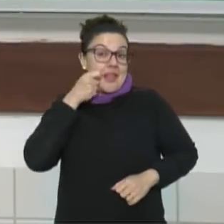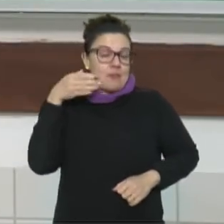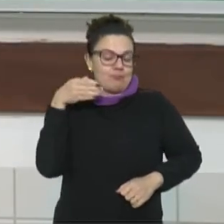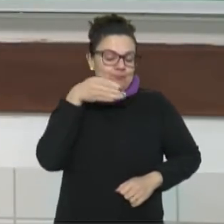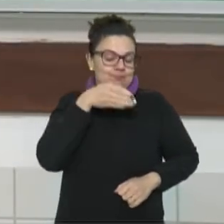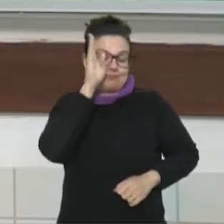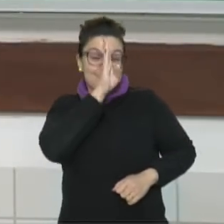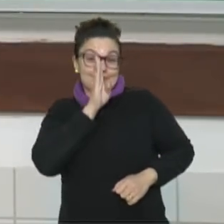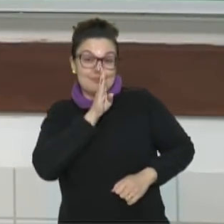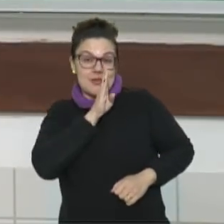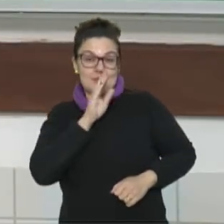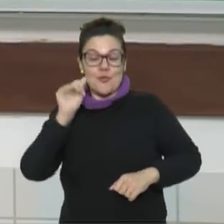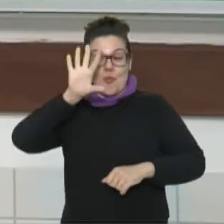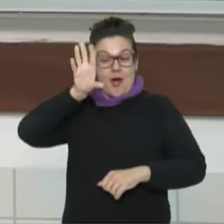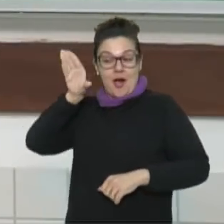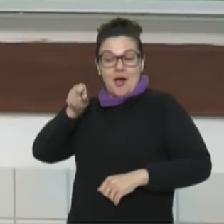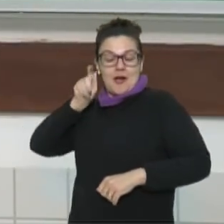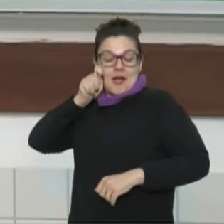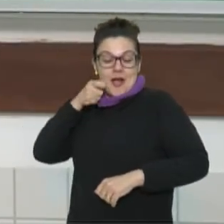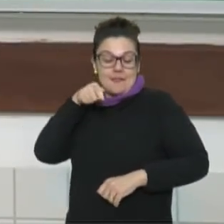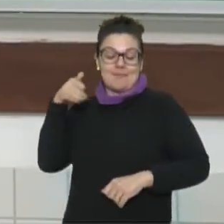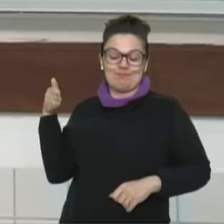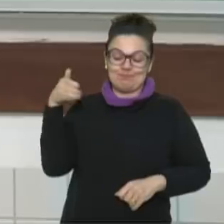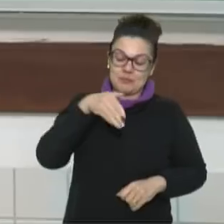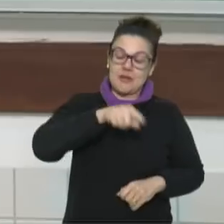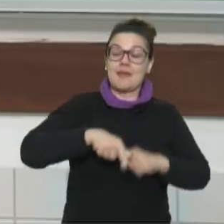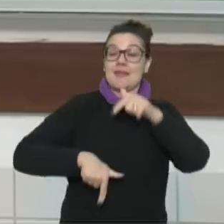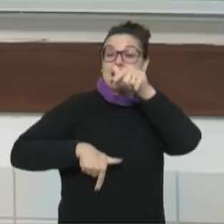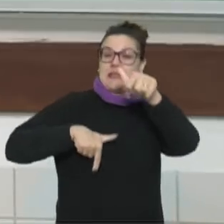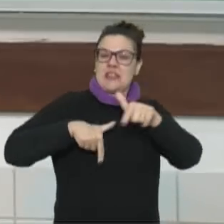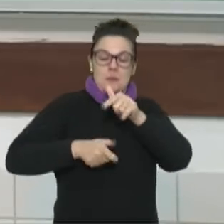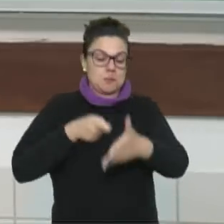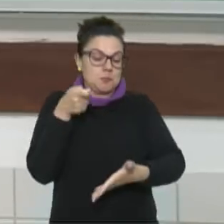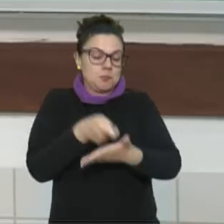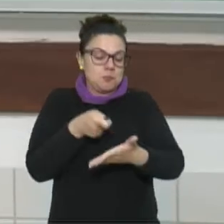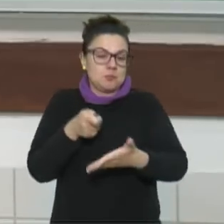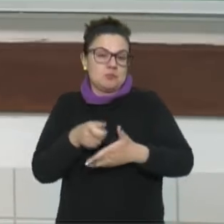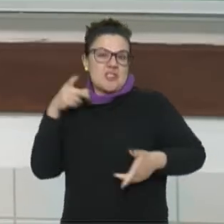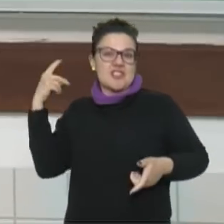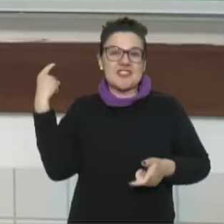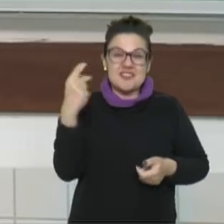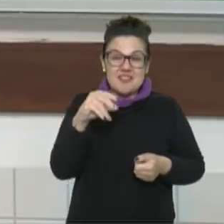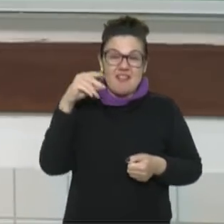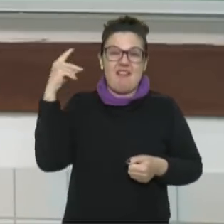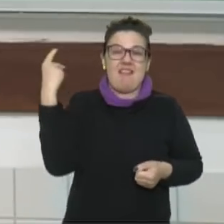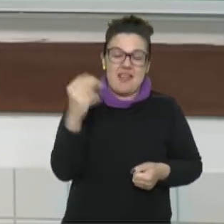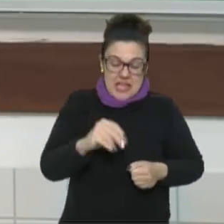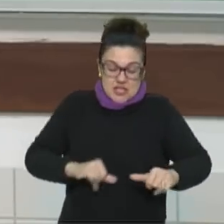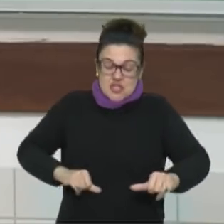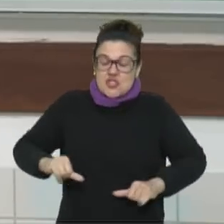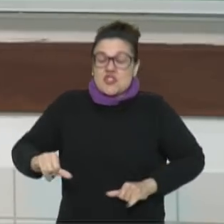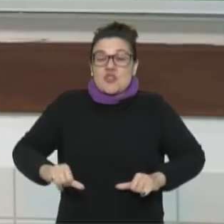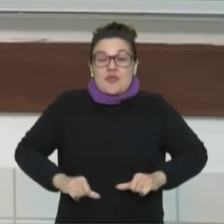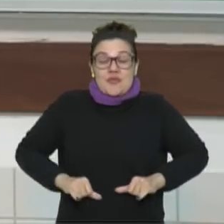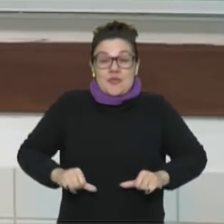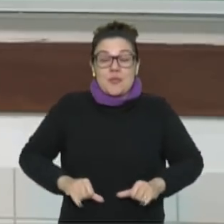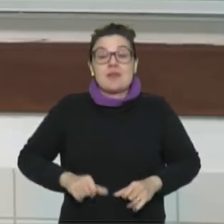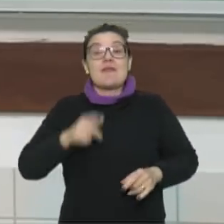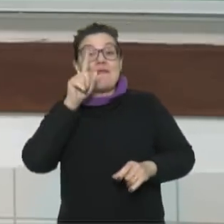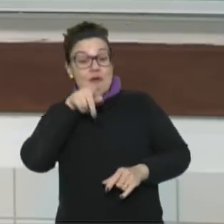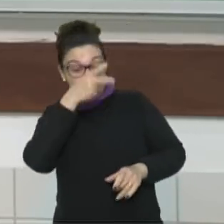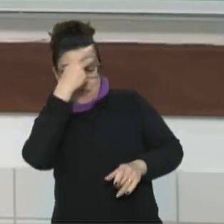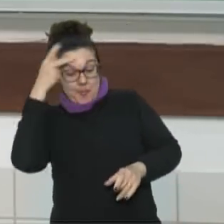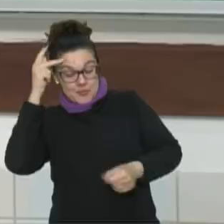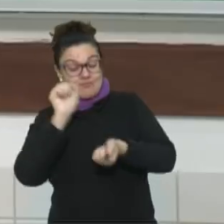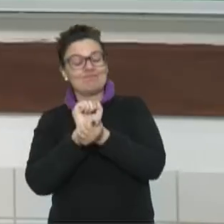nosso país, né? O trabalho forçado, né? Todo o sofrimento que elas tiveram e elas que fizeram a embarcação chegar aqui,